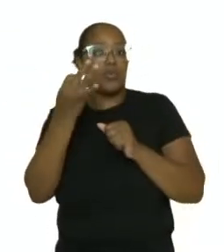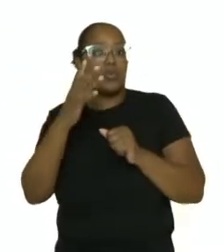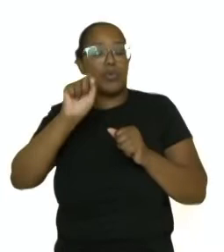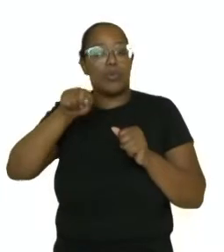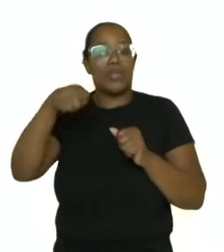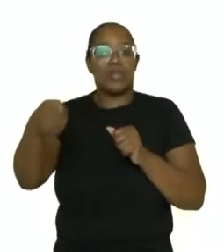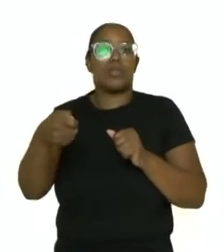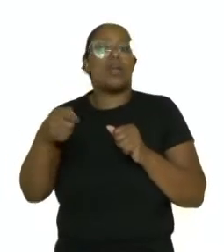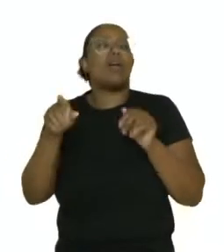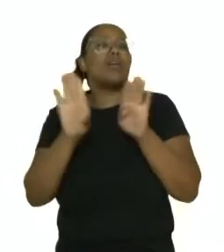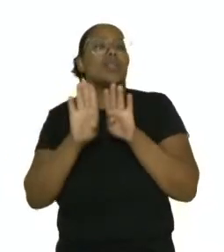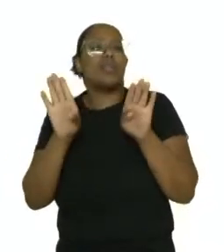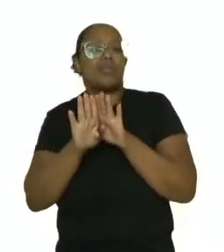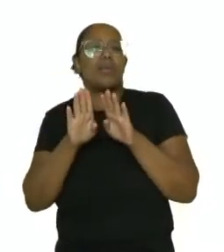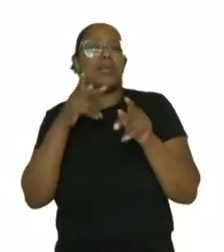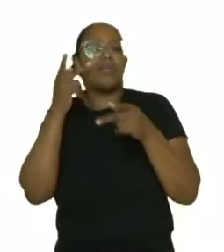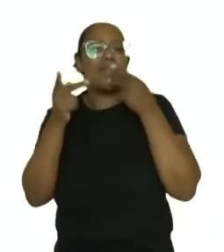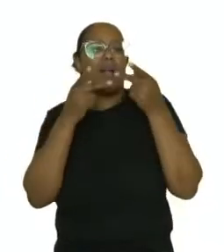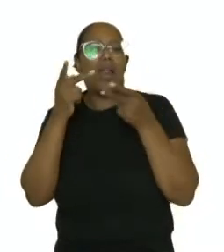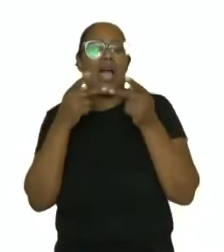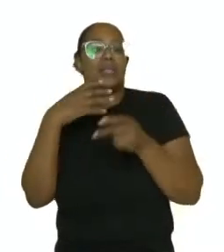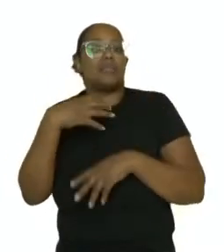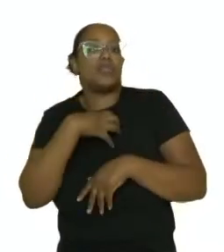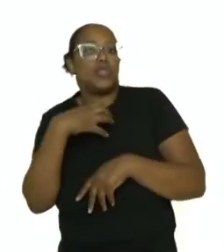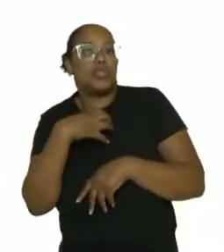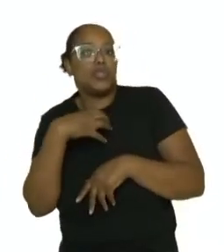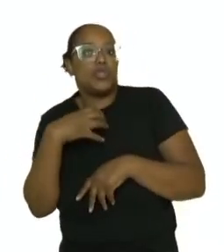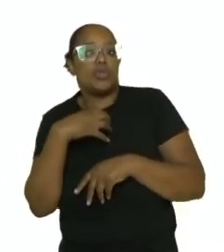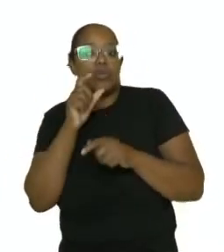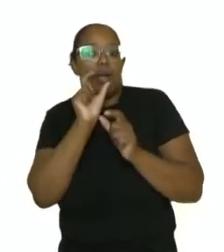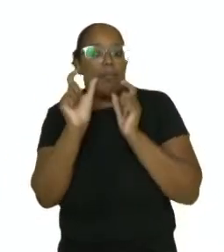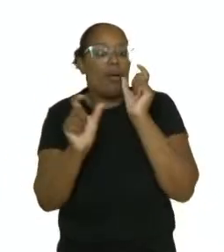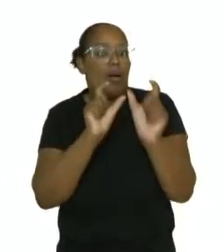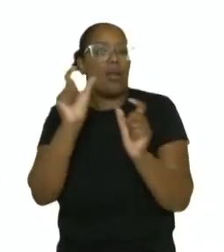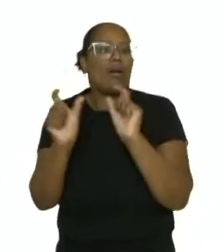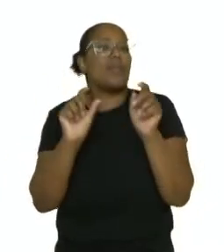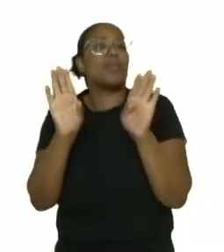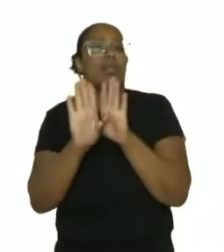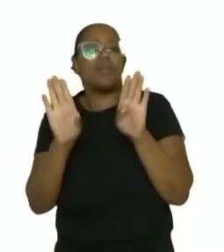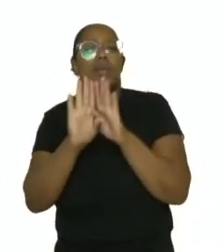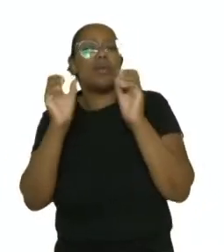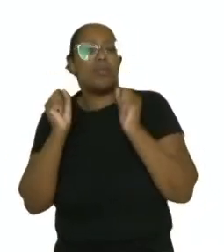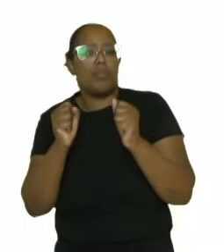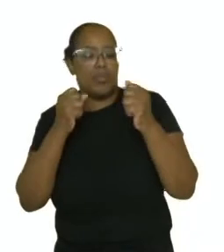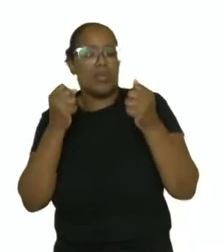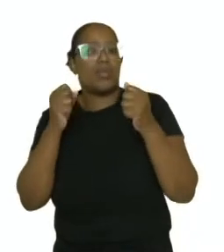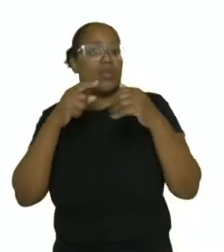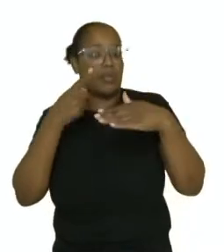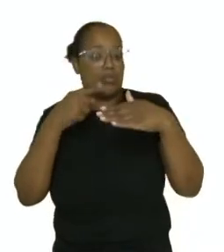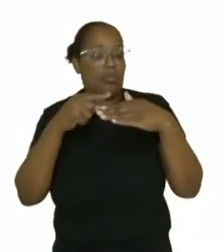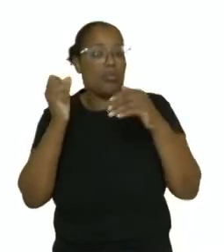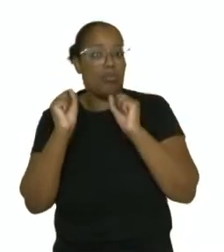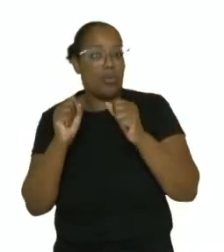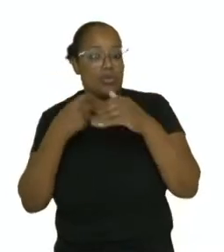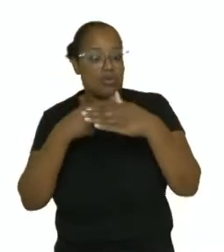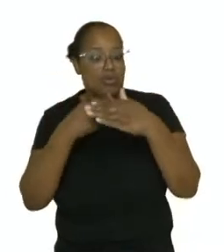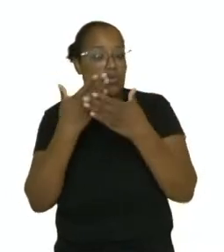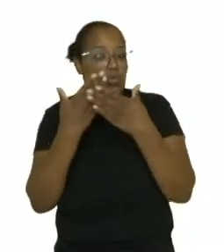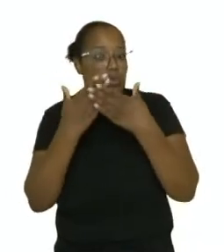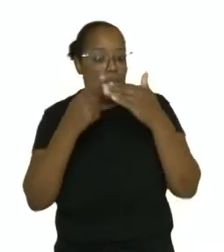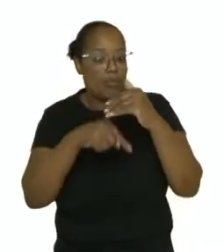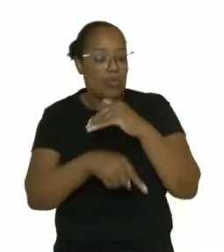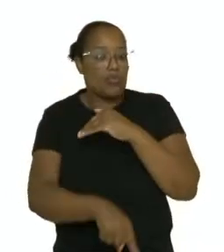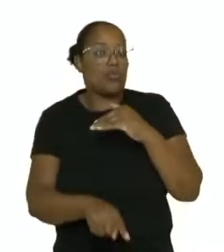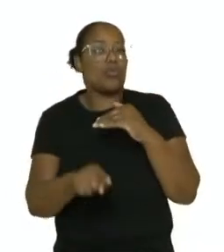enunciados e ao distinguir as noções de sentido e referência. Isso possibilitou o aprofundamento na programação, o que, por